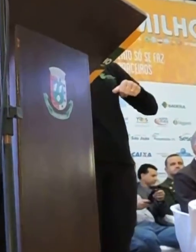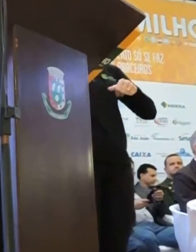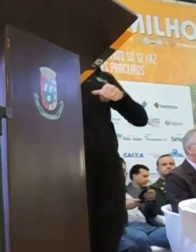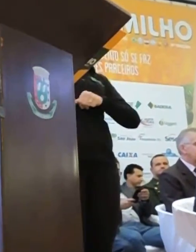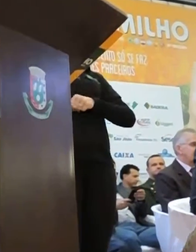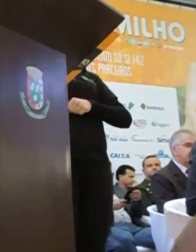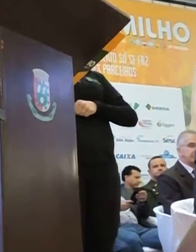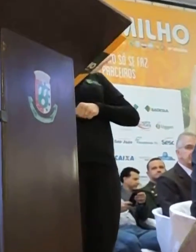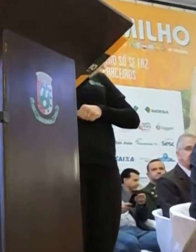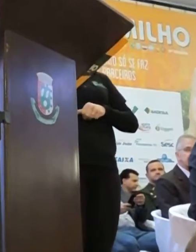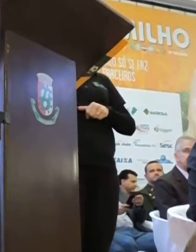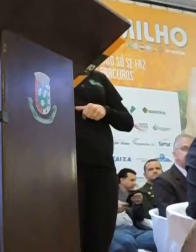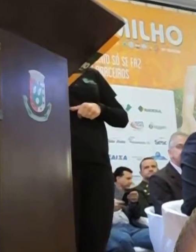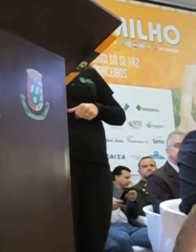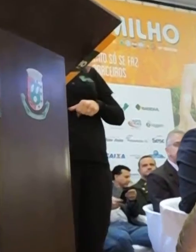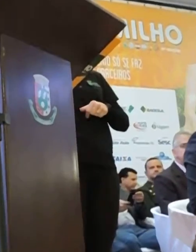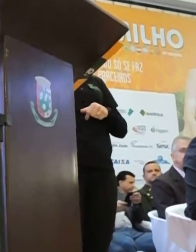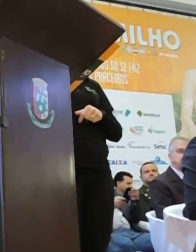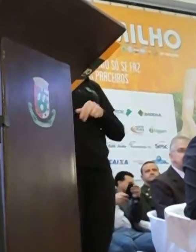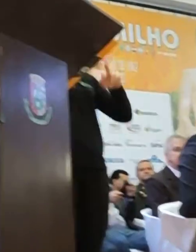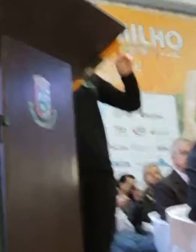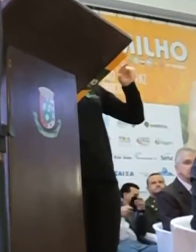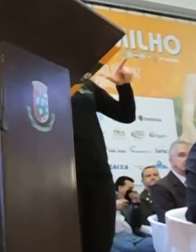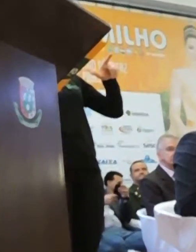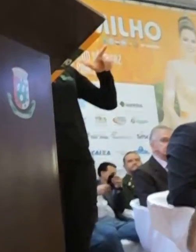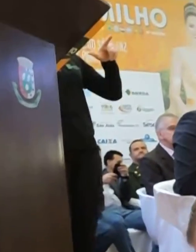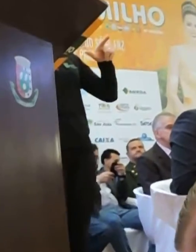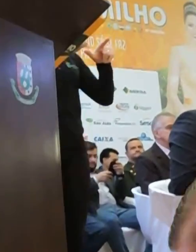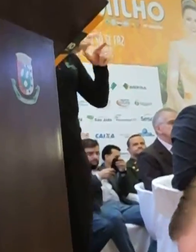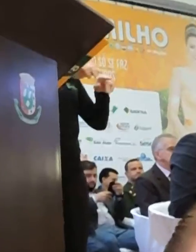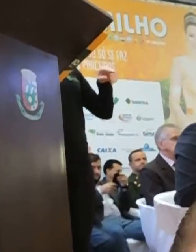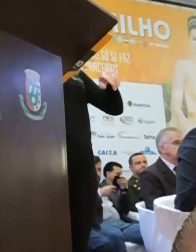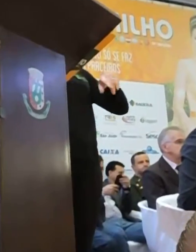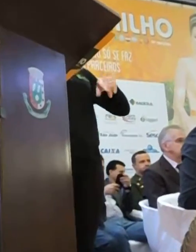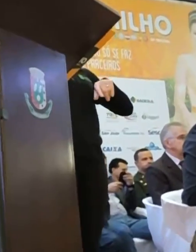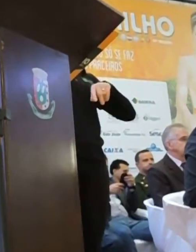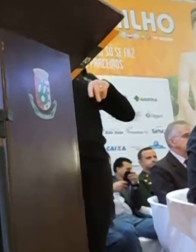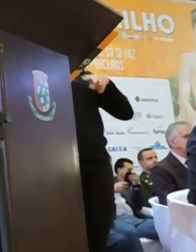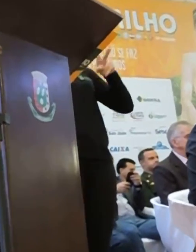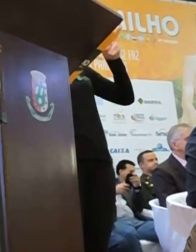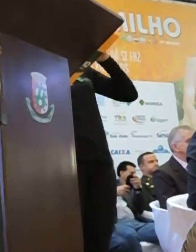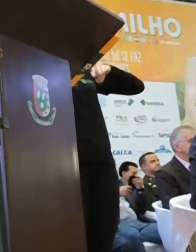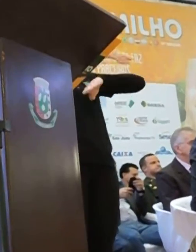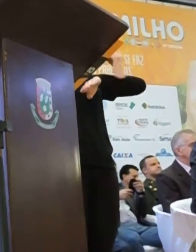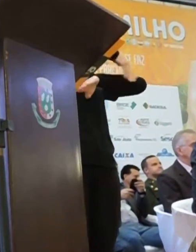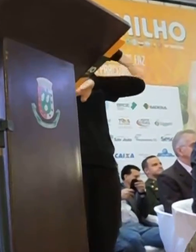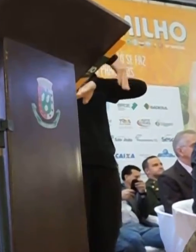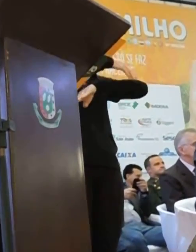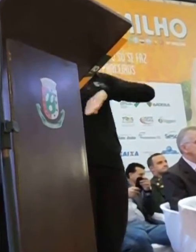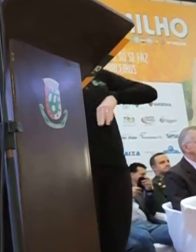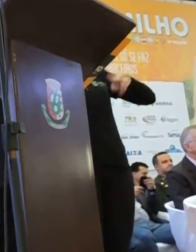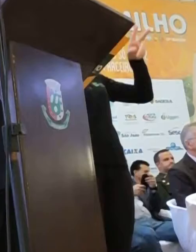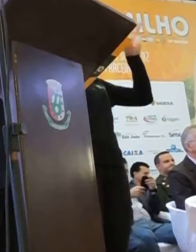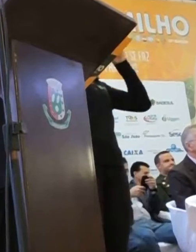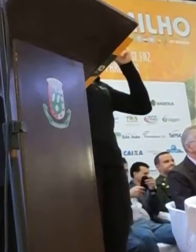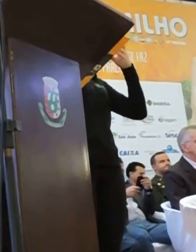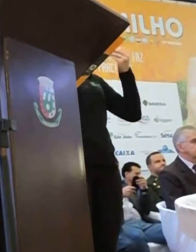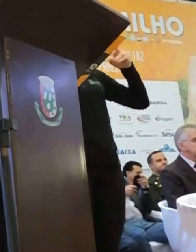incerteza. Não há como negar isso. Basta andar pelas ruas e